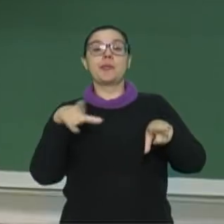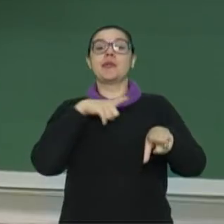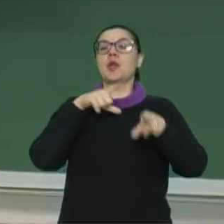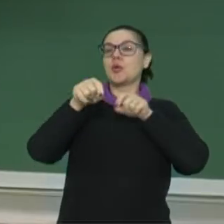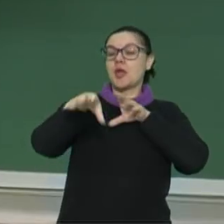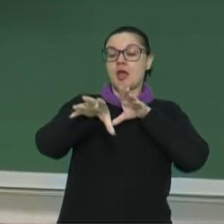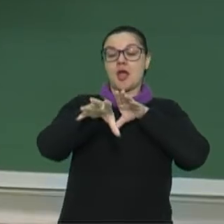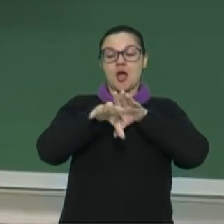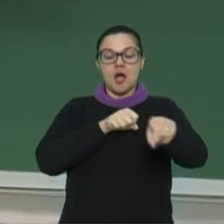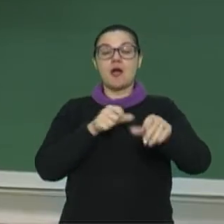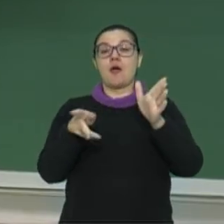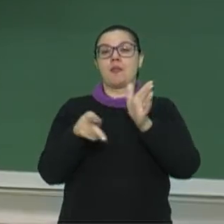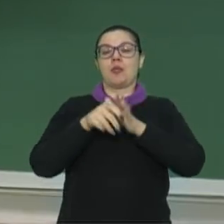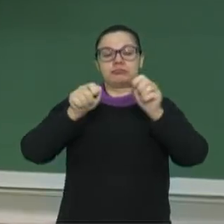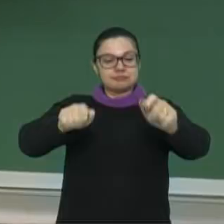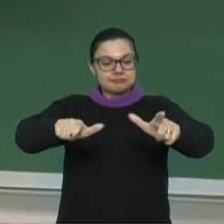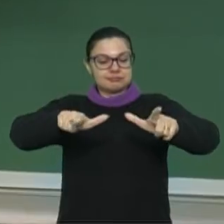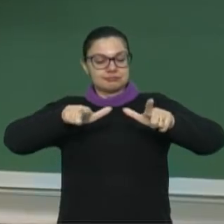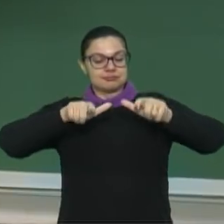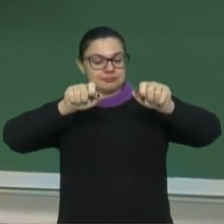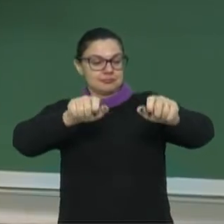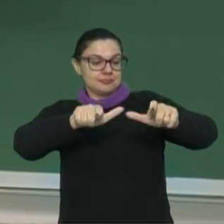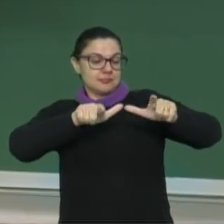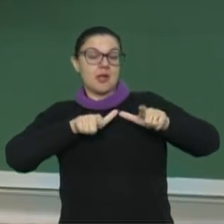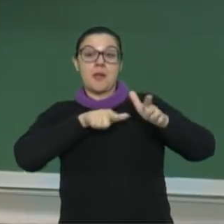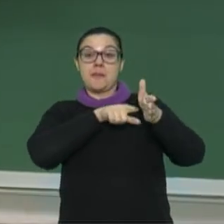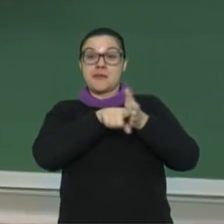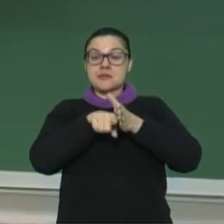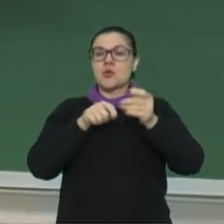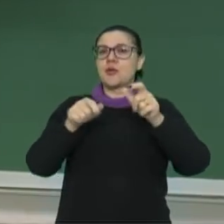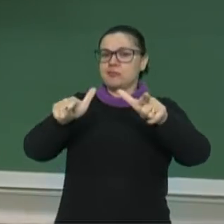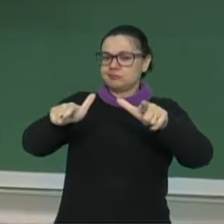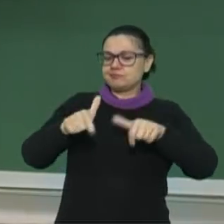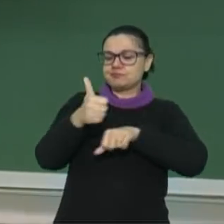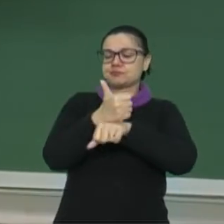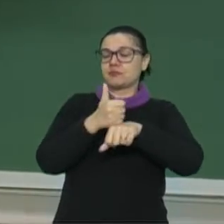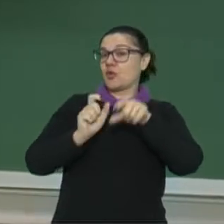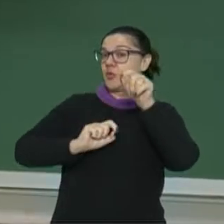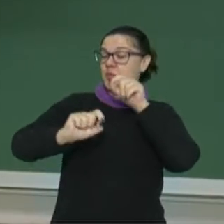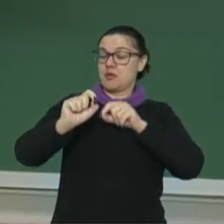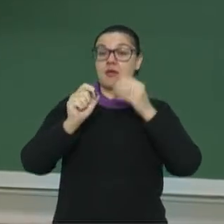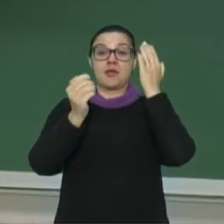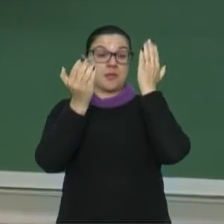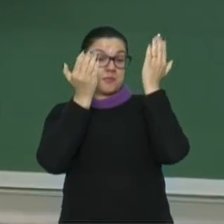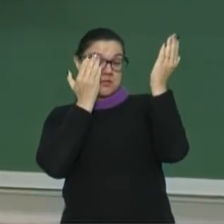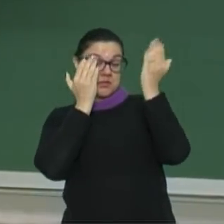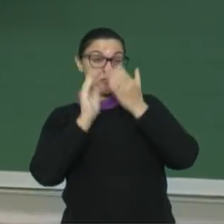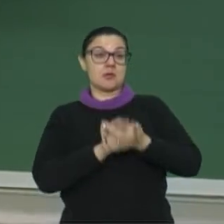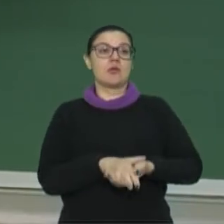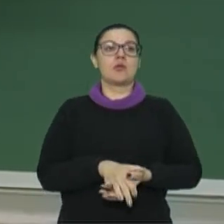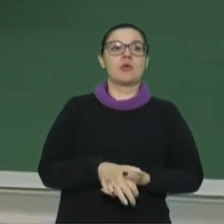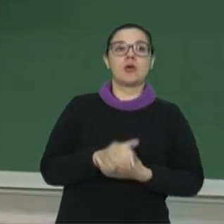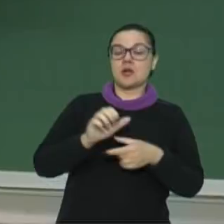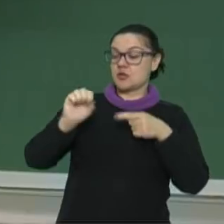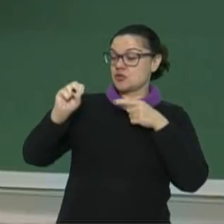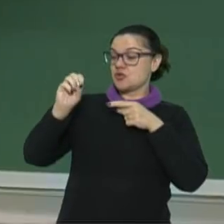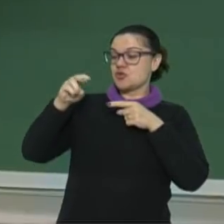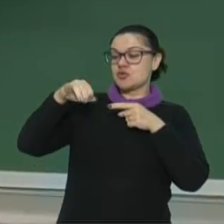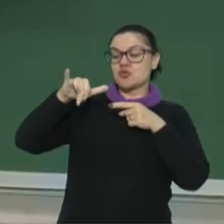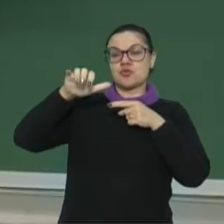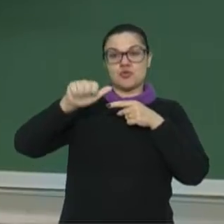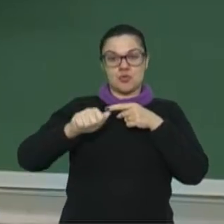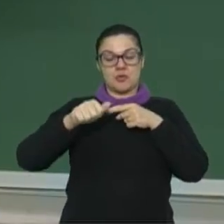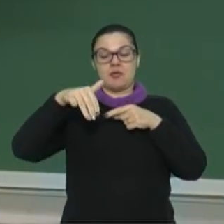especialidade, a titulação dela, no sentido de é uma especialista no assunto. Psicóloga clínica. Sônia Maria